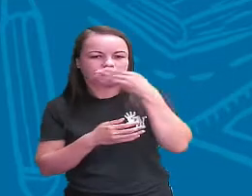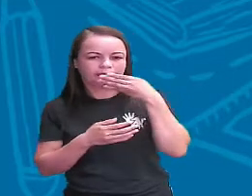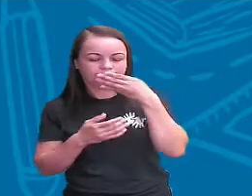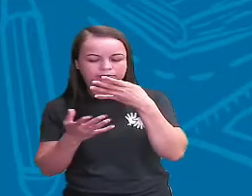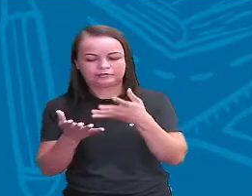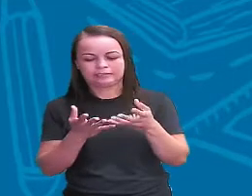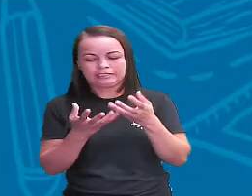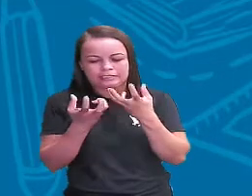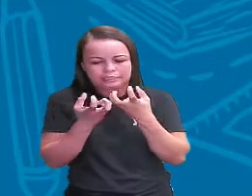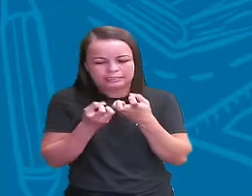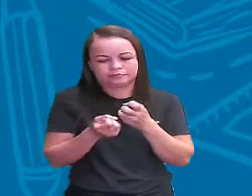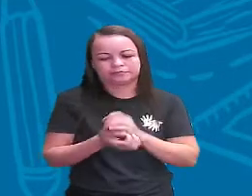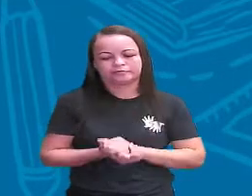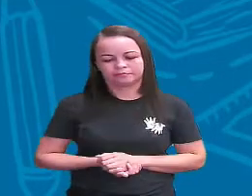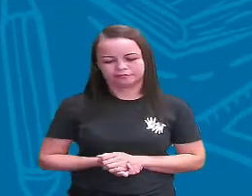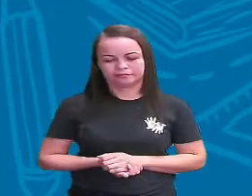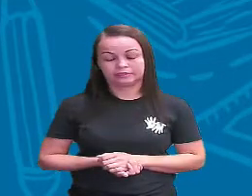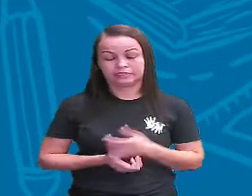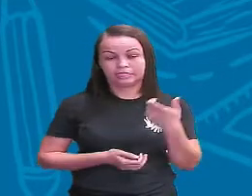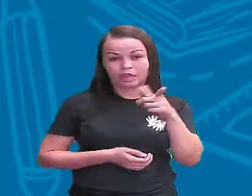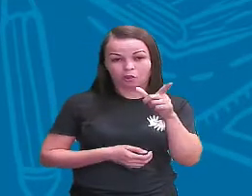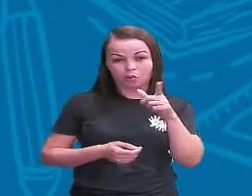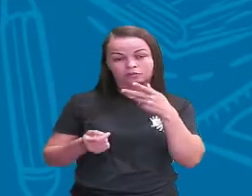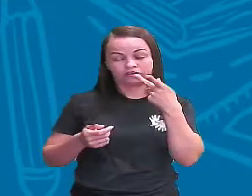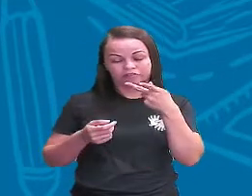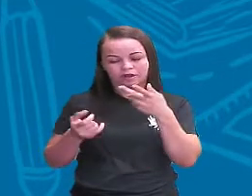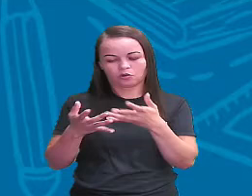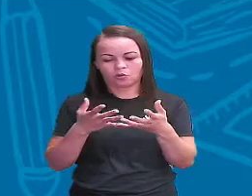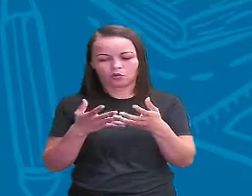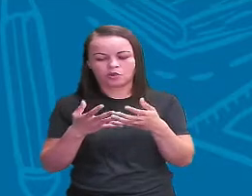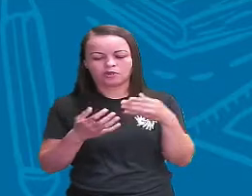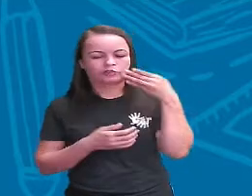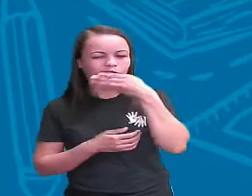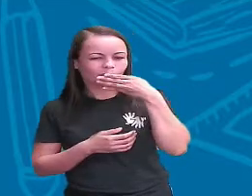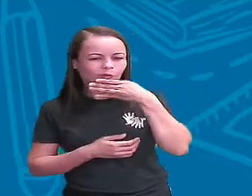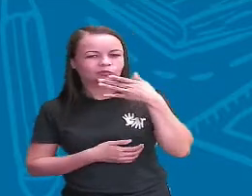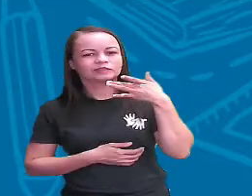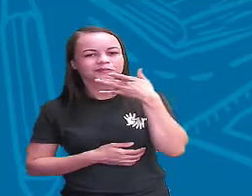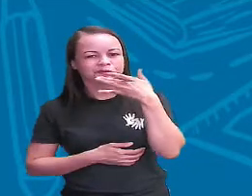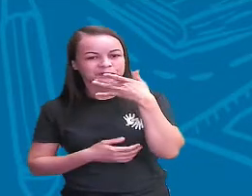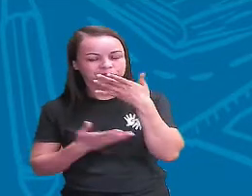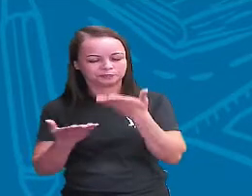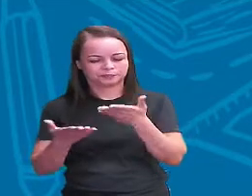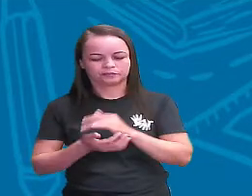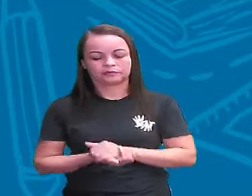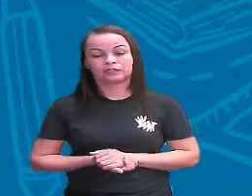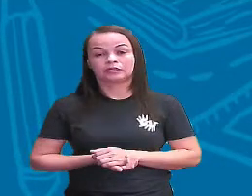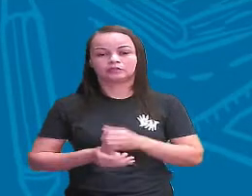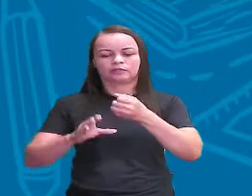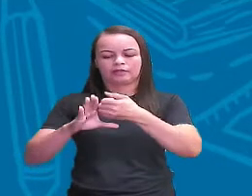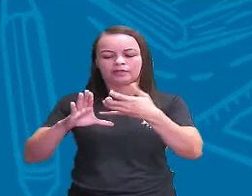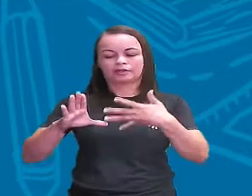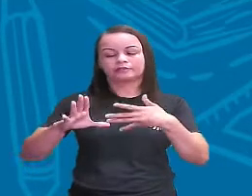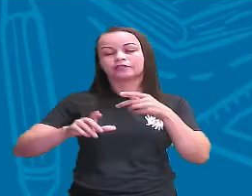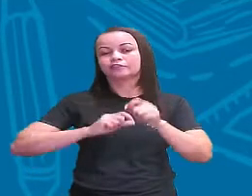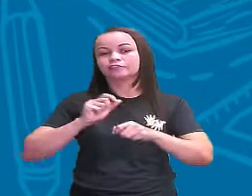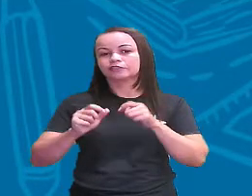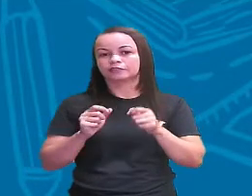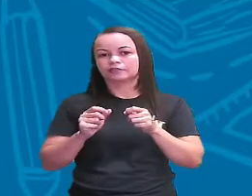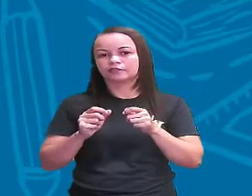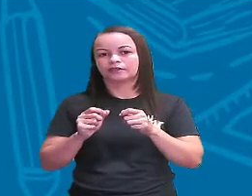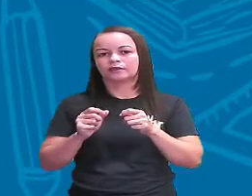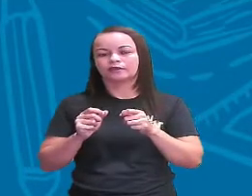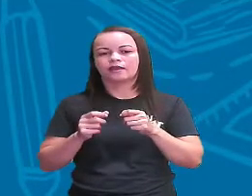vermelho falou doces e gostosas. Então, são características para quê? Para